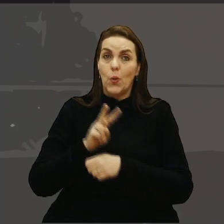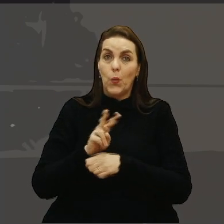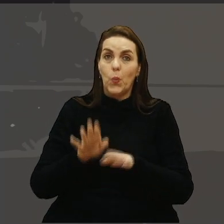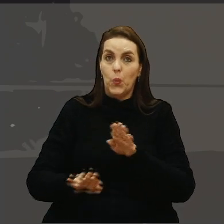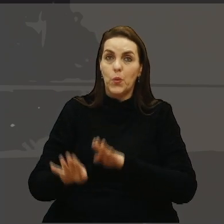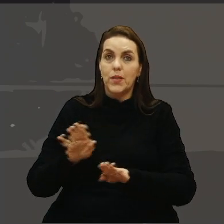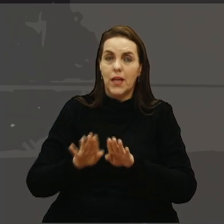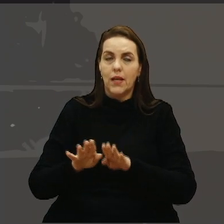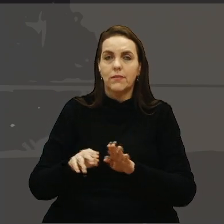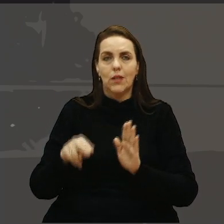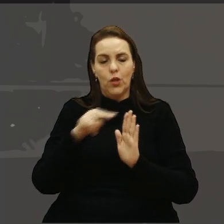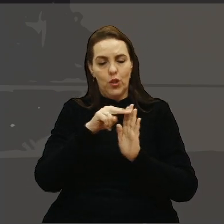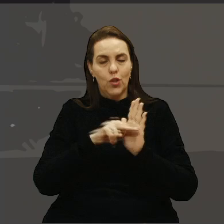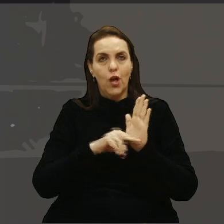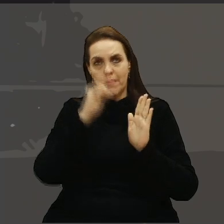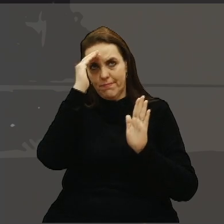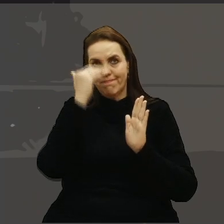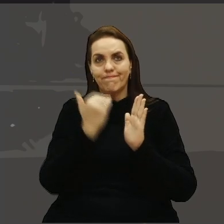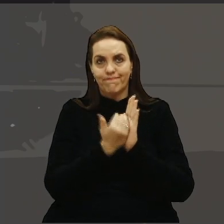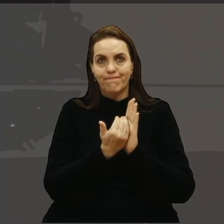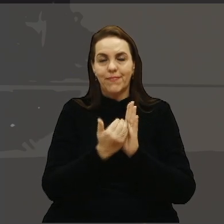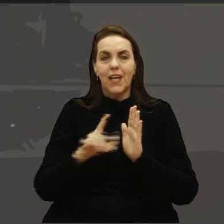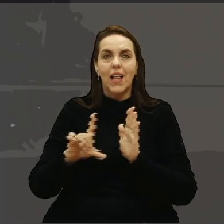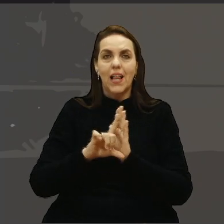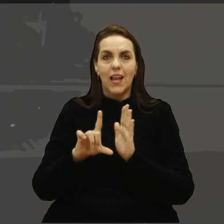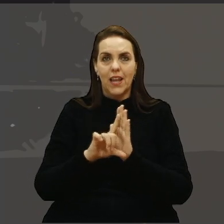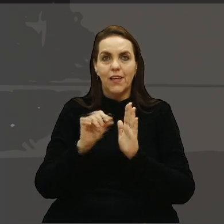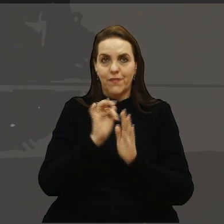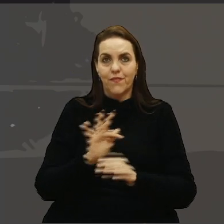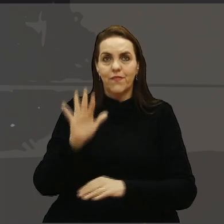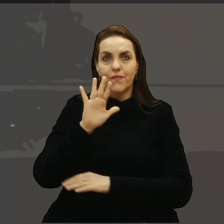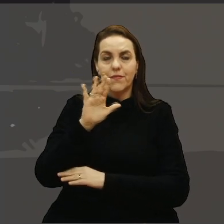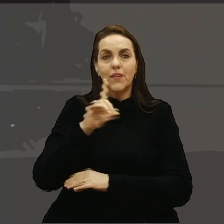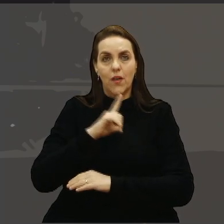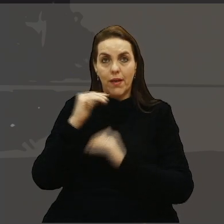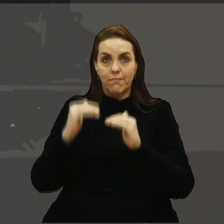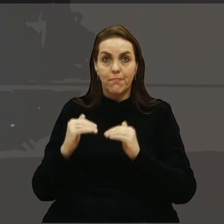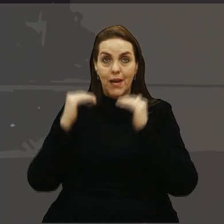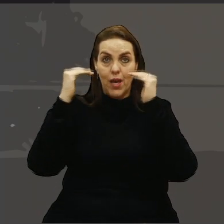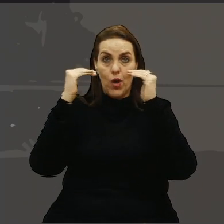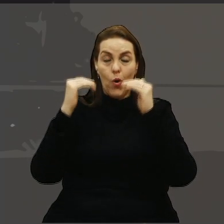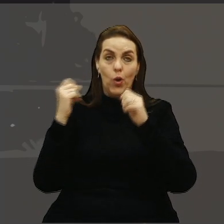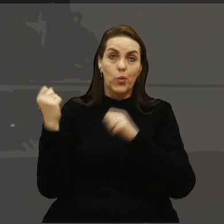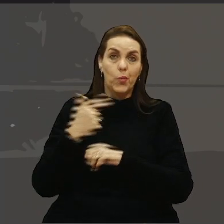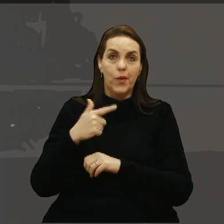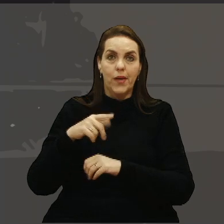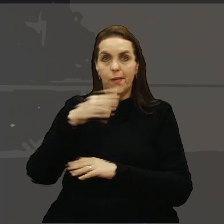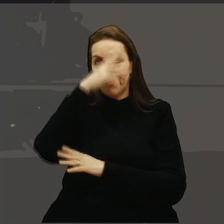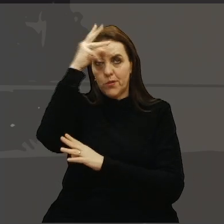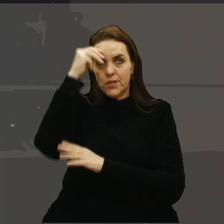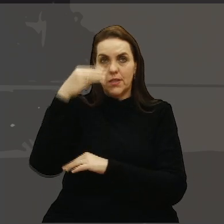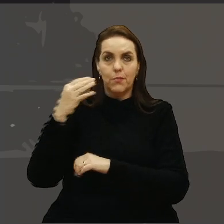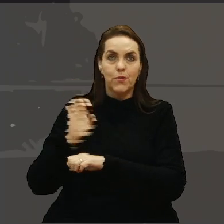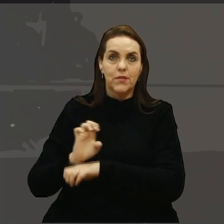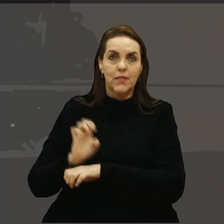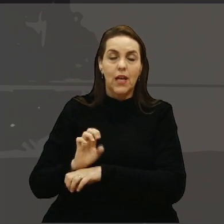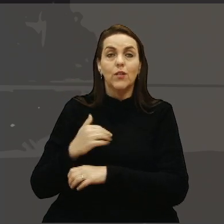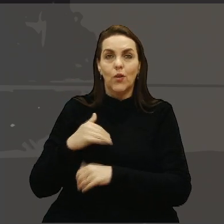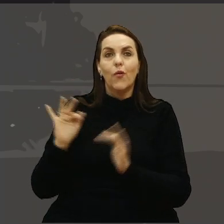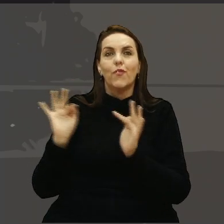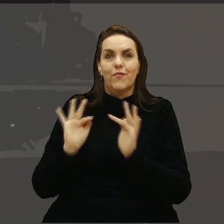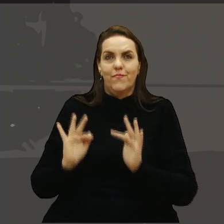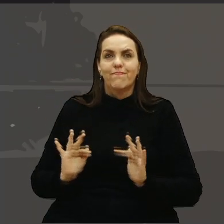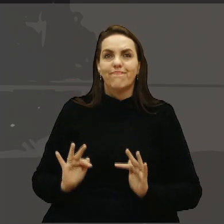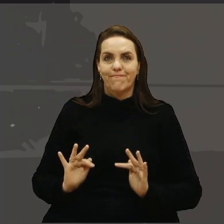dentro das normas. E como existe uma lei federal, ela é suprema, a municipal e estadual, então fico feliz